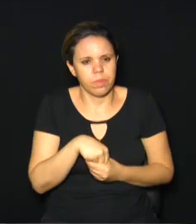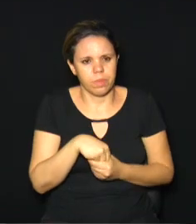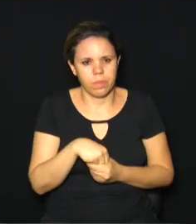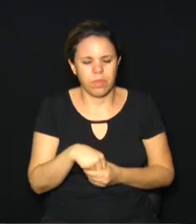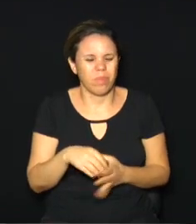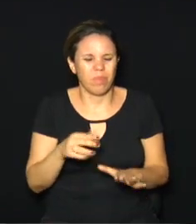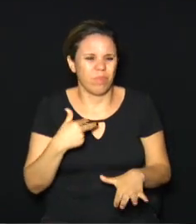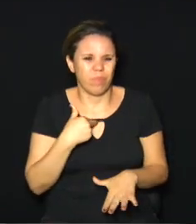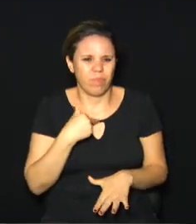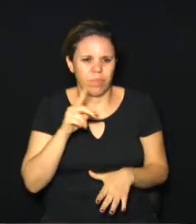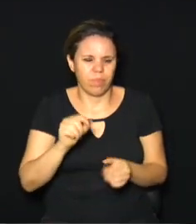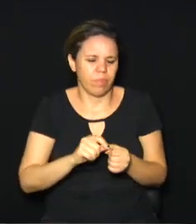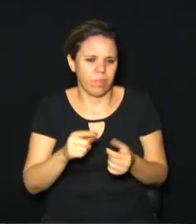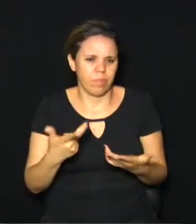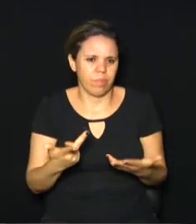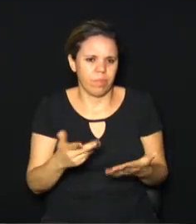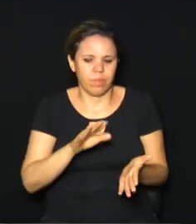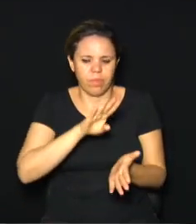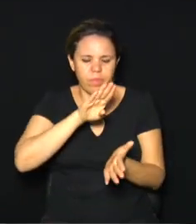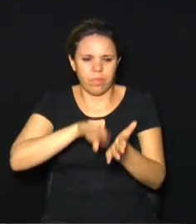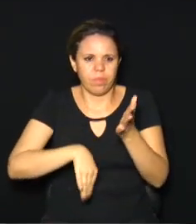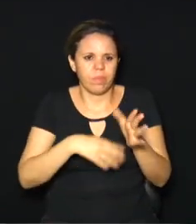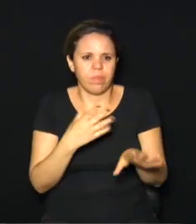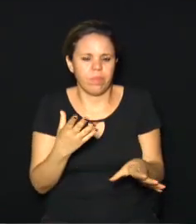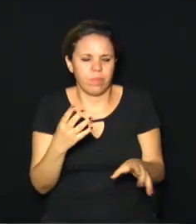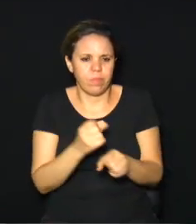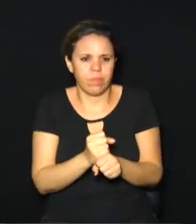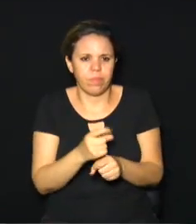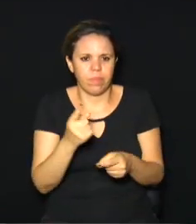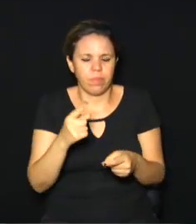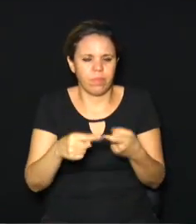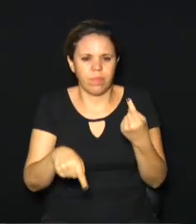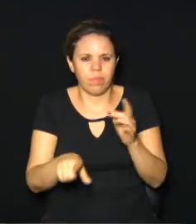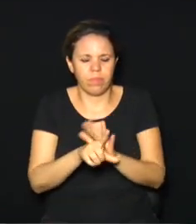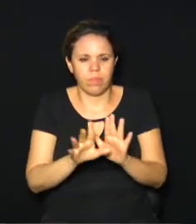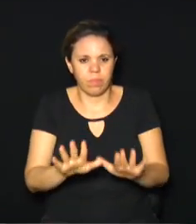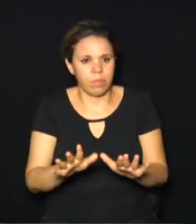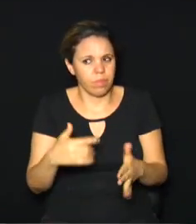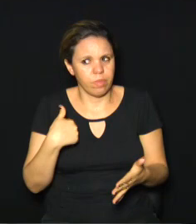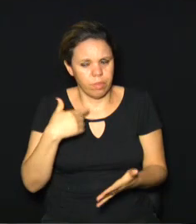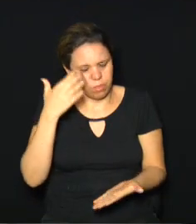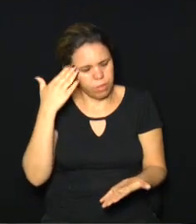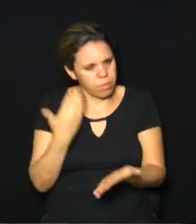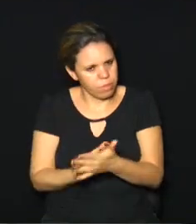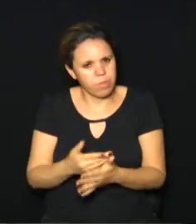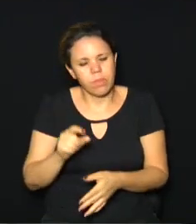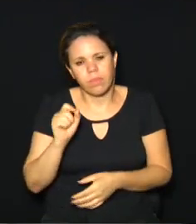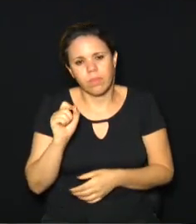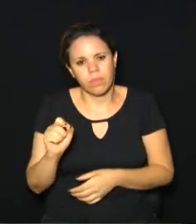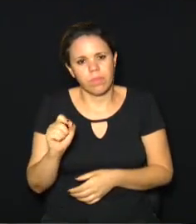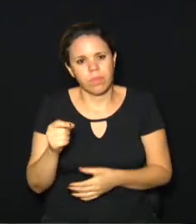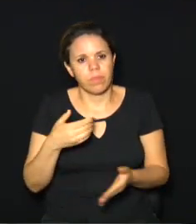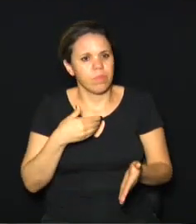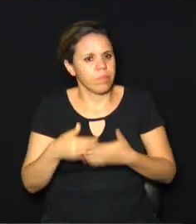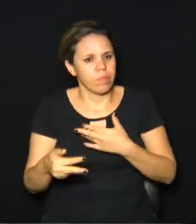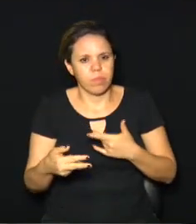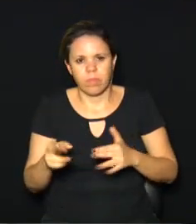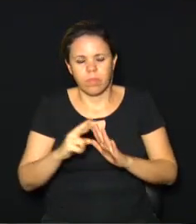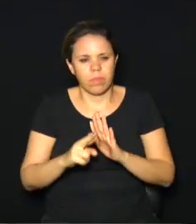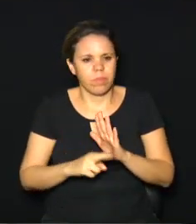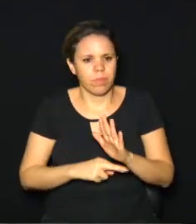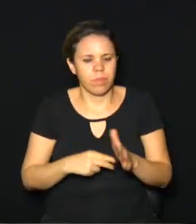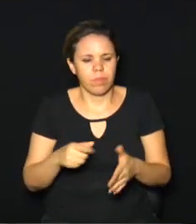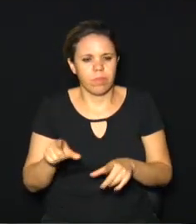ilegal qualquer determinação em sentido contrário. Isso eu tenho certeza que em qualquer regime, estatutário